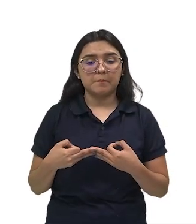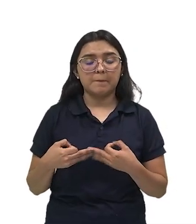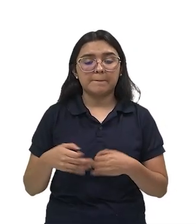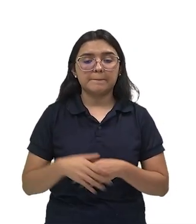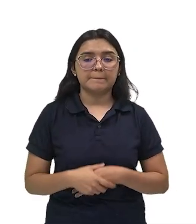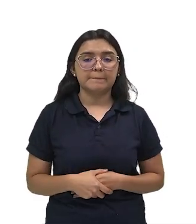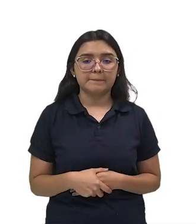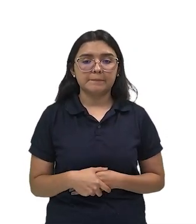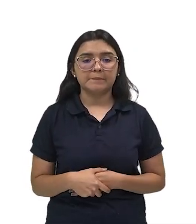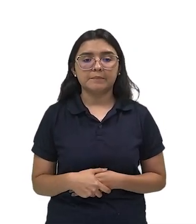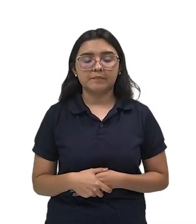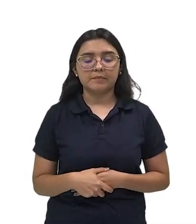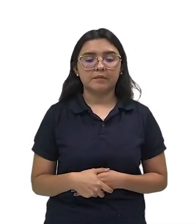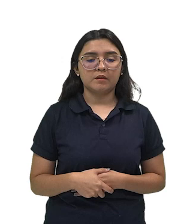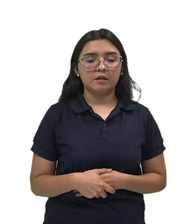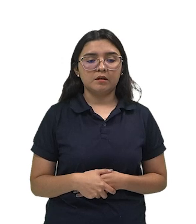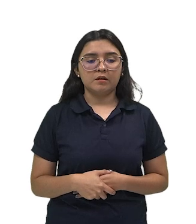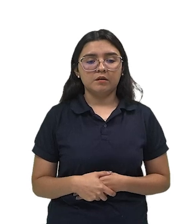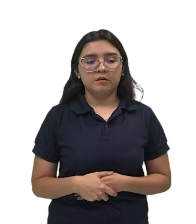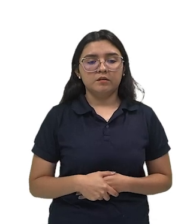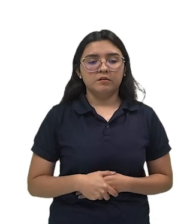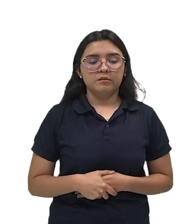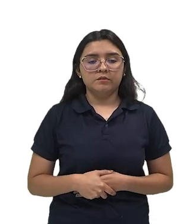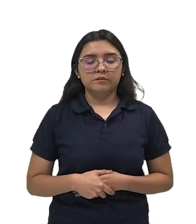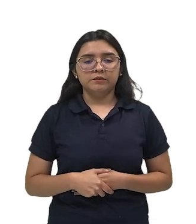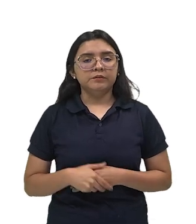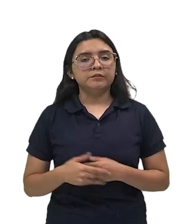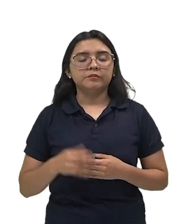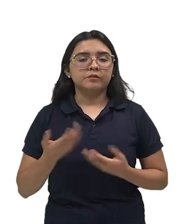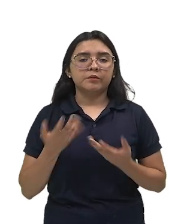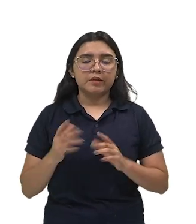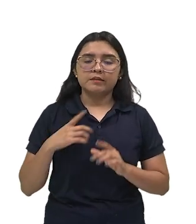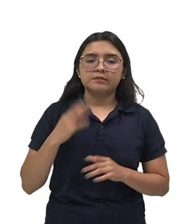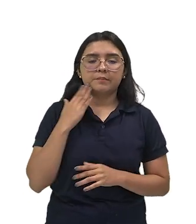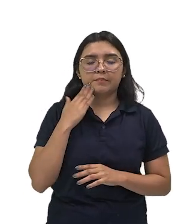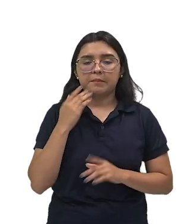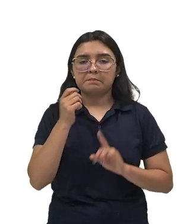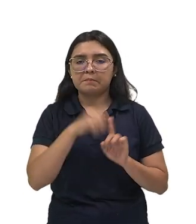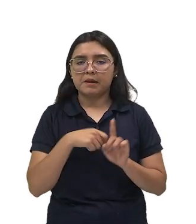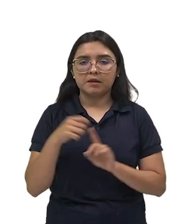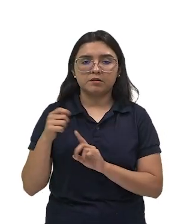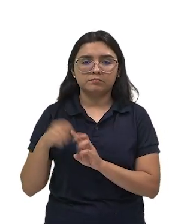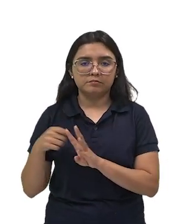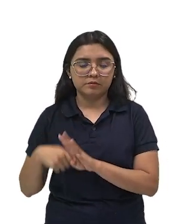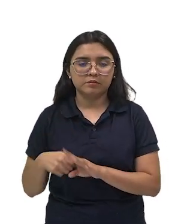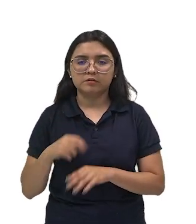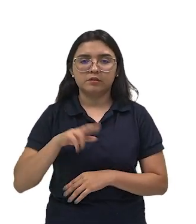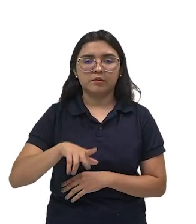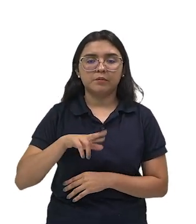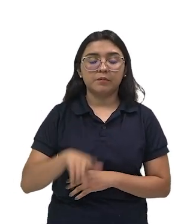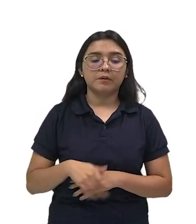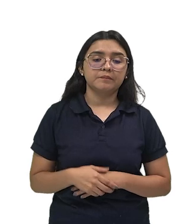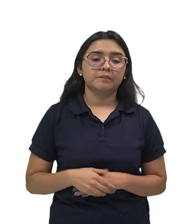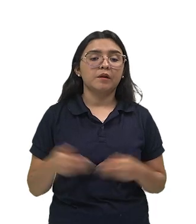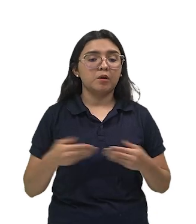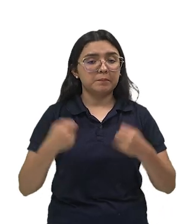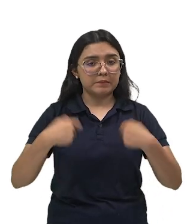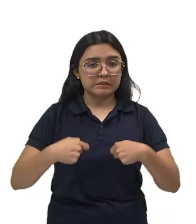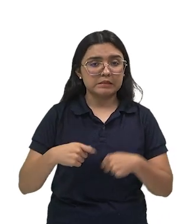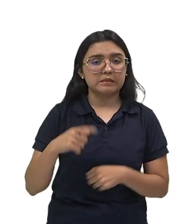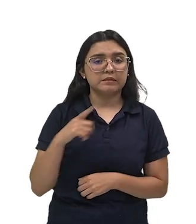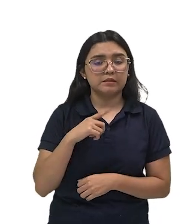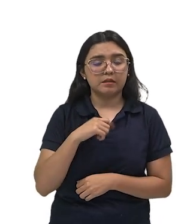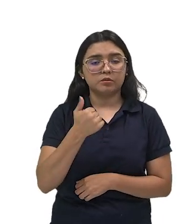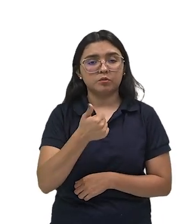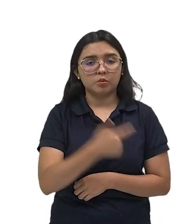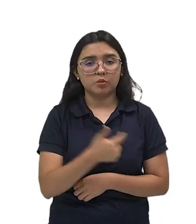eu tô desconsiderando a questão de 1 mês, 2 meses, 3 meses, que não é comum você fazer isso. Nesse caso, olha,